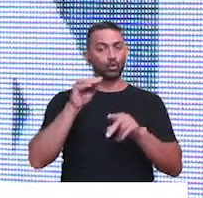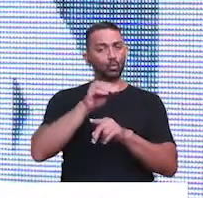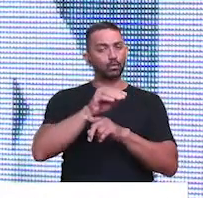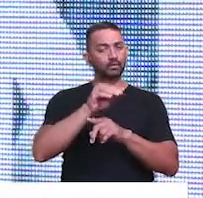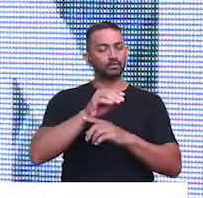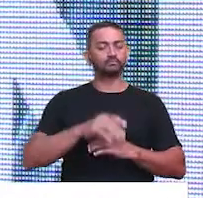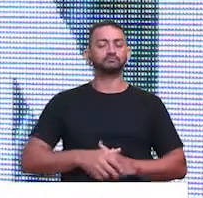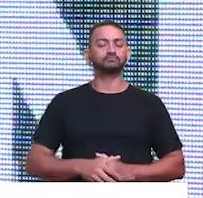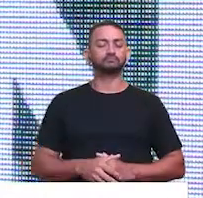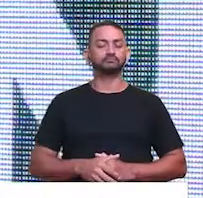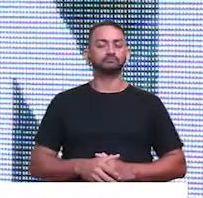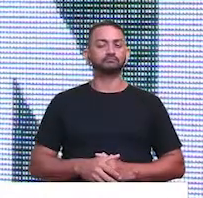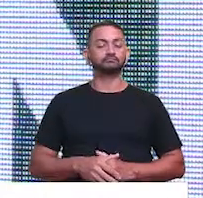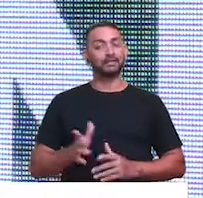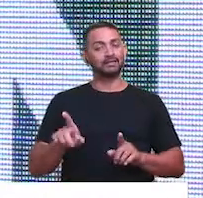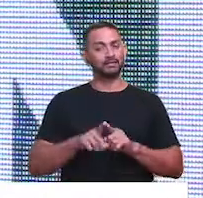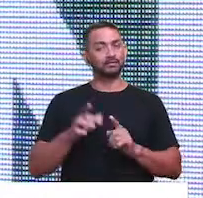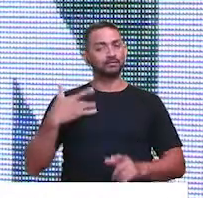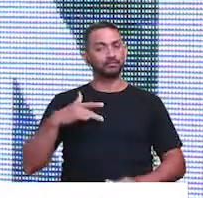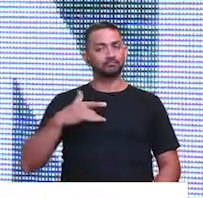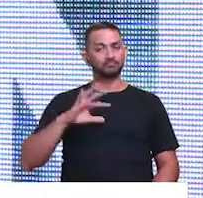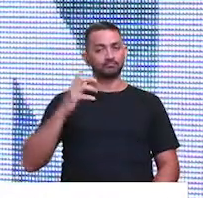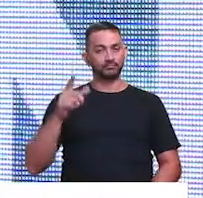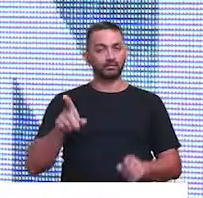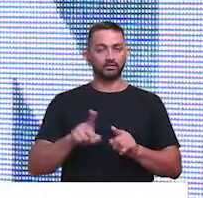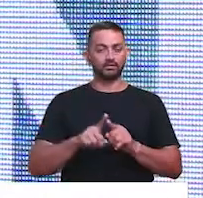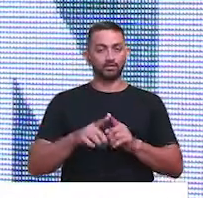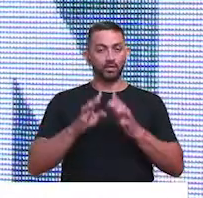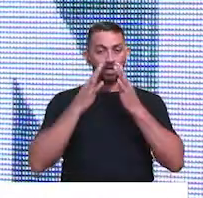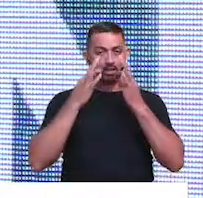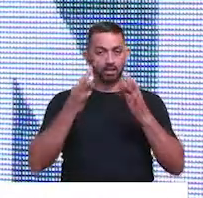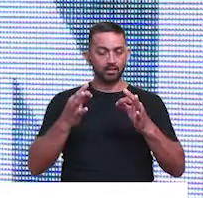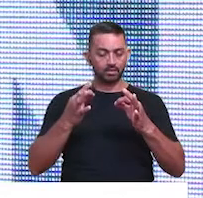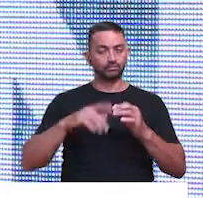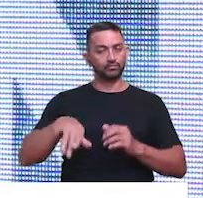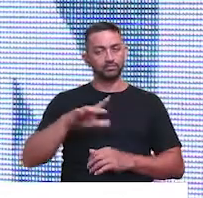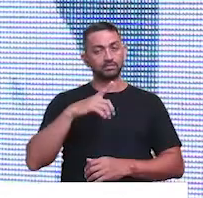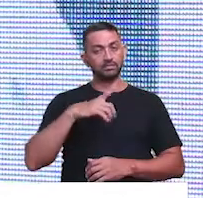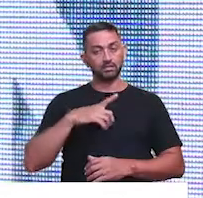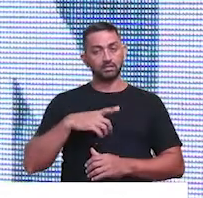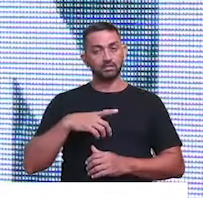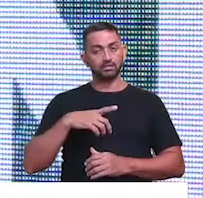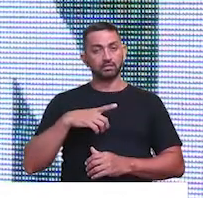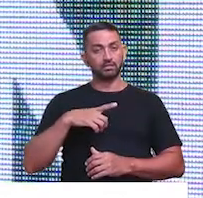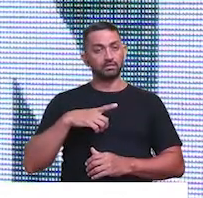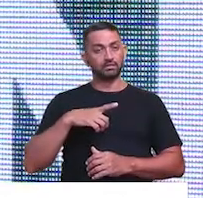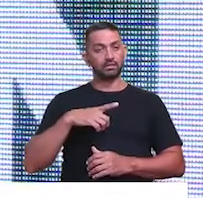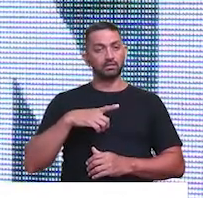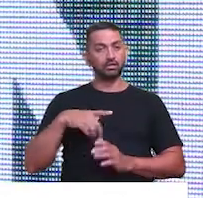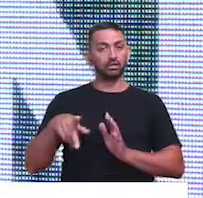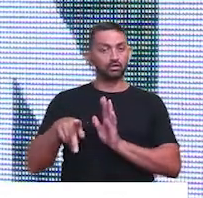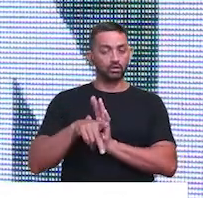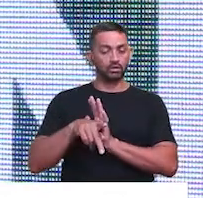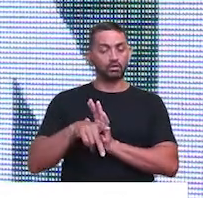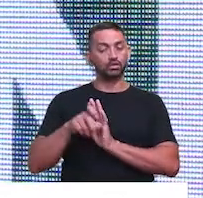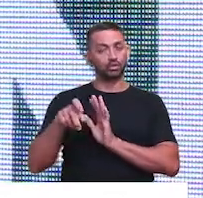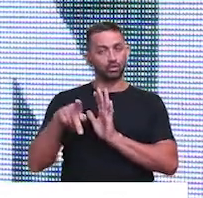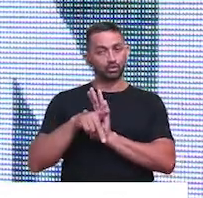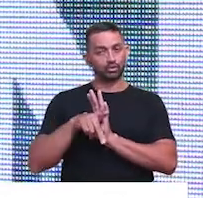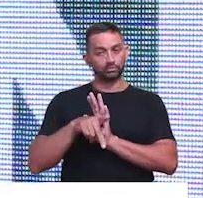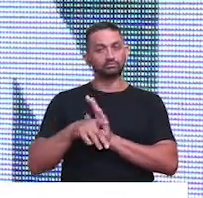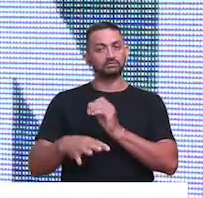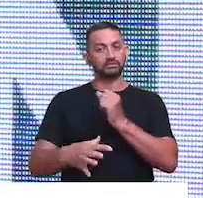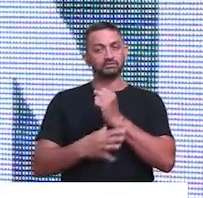gente espera que seja cuidado né e a gente também lamenta essas ocorrências e deixa que o alerta para você que tem dono a mais um